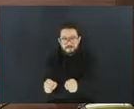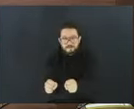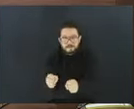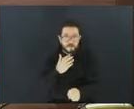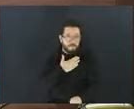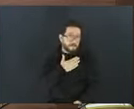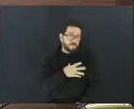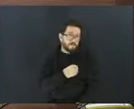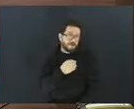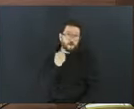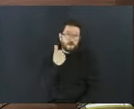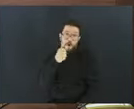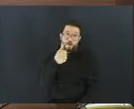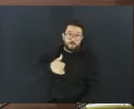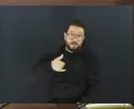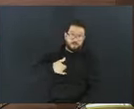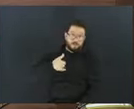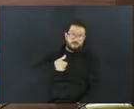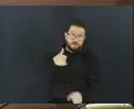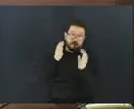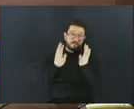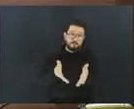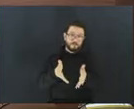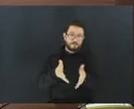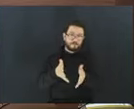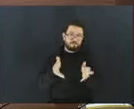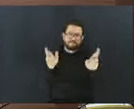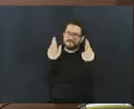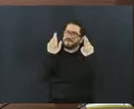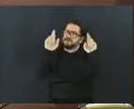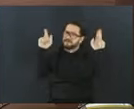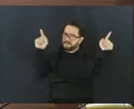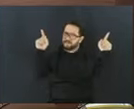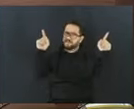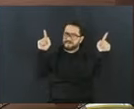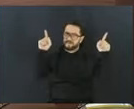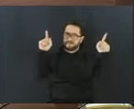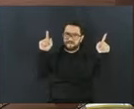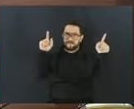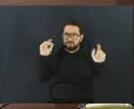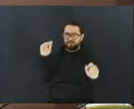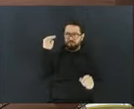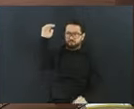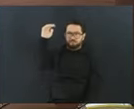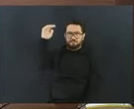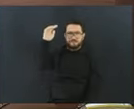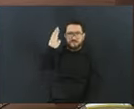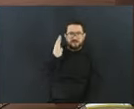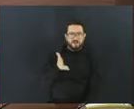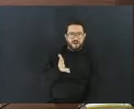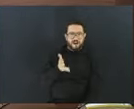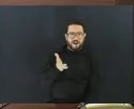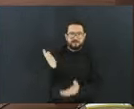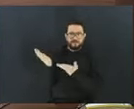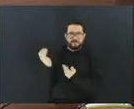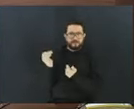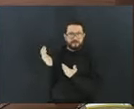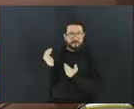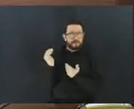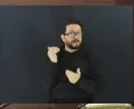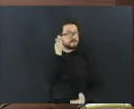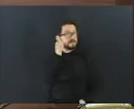11 anos maior do que eu, já é uma outra situação, já é um rapazinho, né? E daqui a pouquinho, com 15,